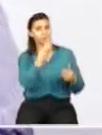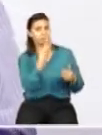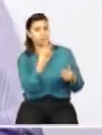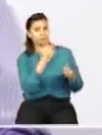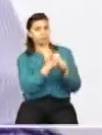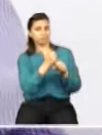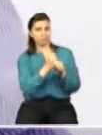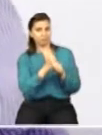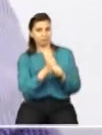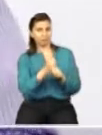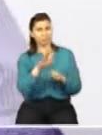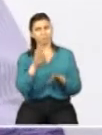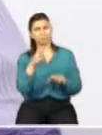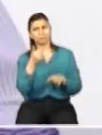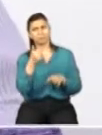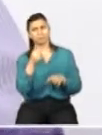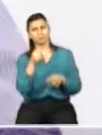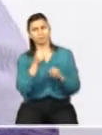os jovens,